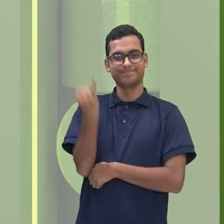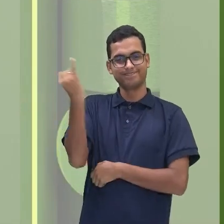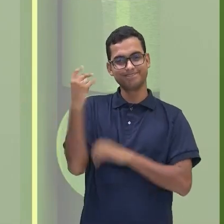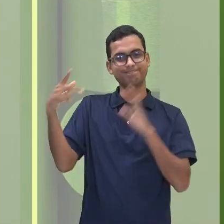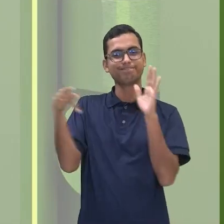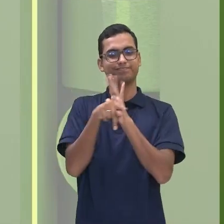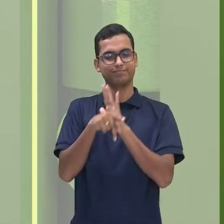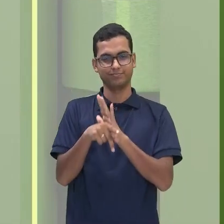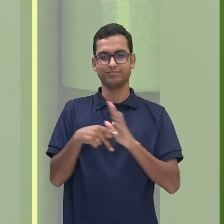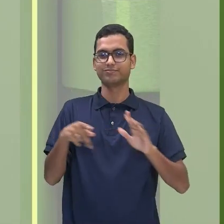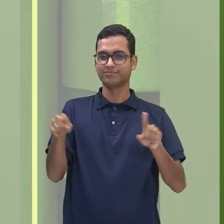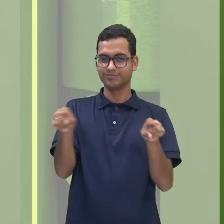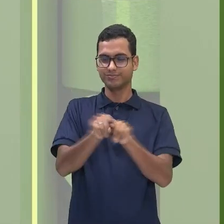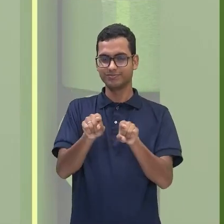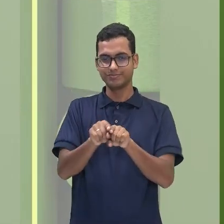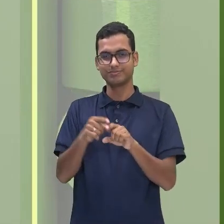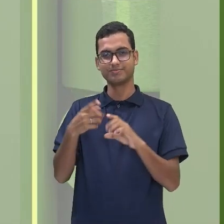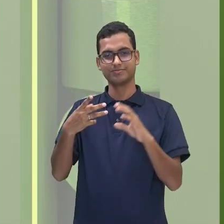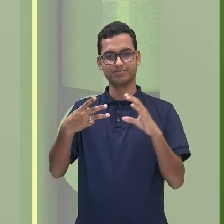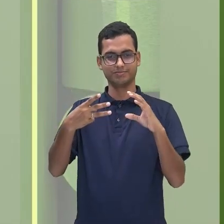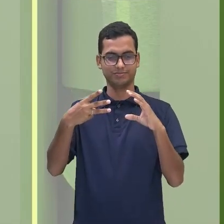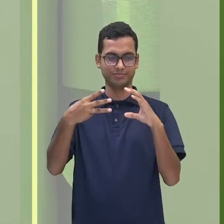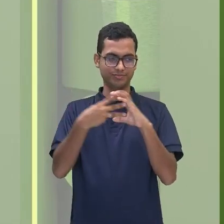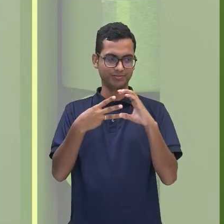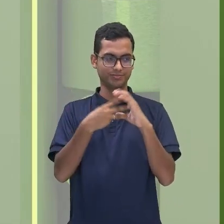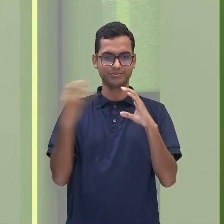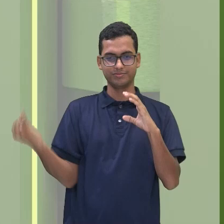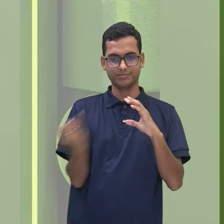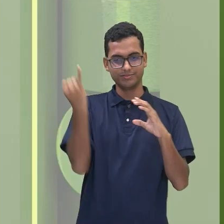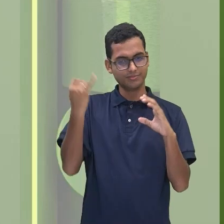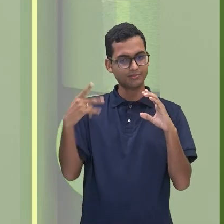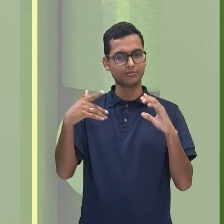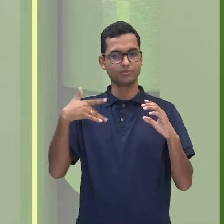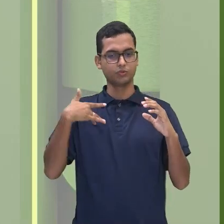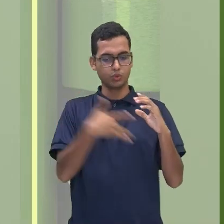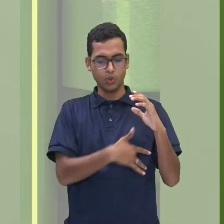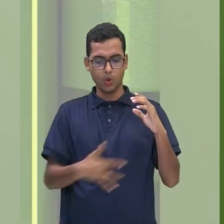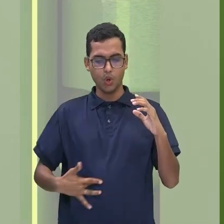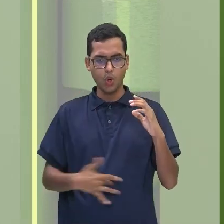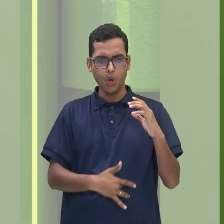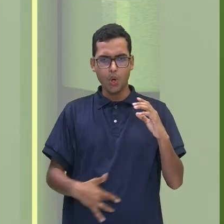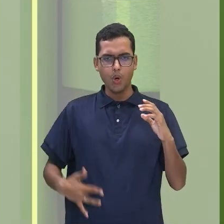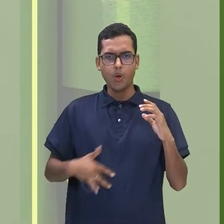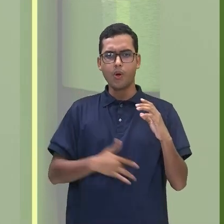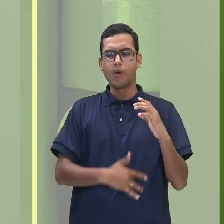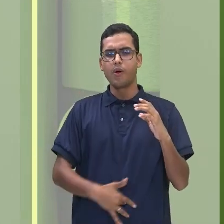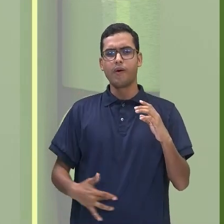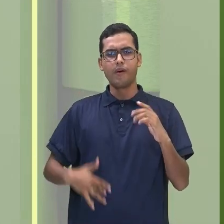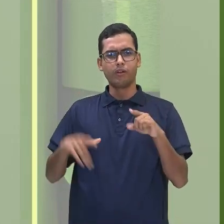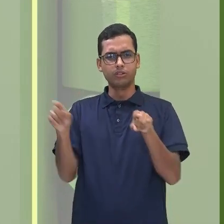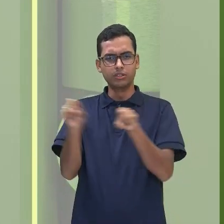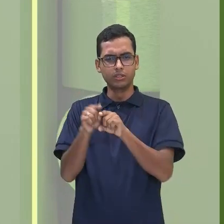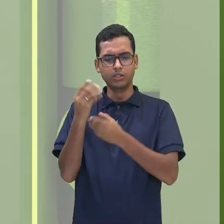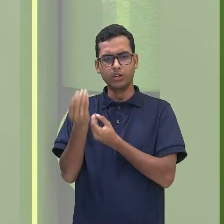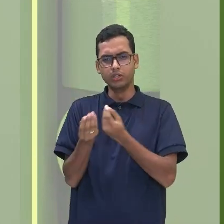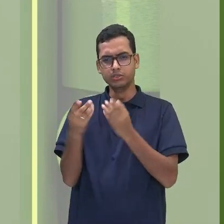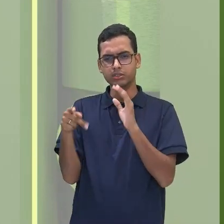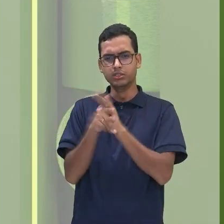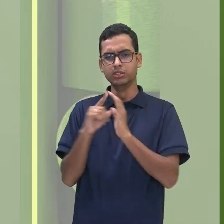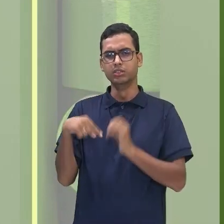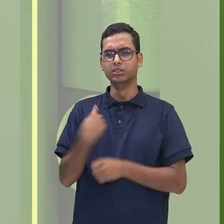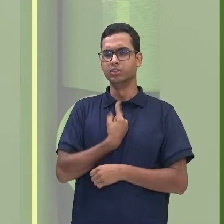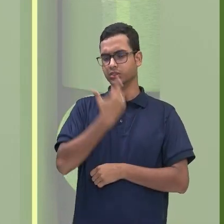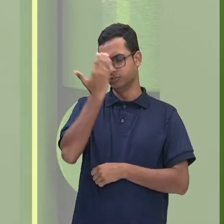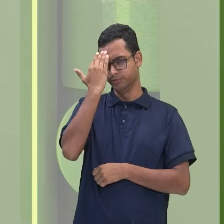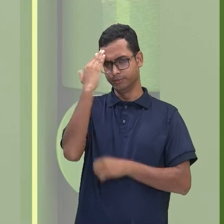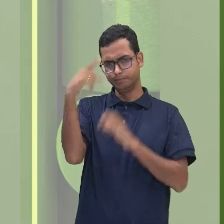órgãos são importantes para o corpo humano. Então, deu-se o nome de organelas, né, que é um diminutivo, para que a gente entenda